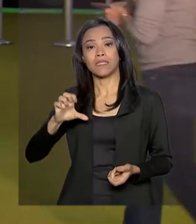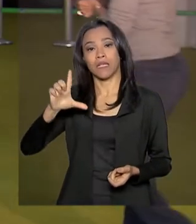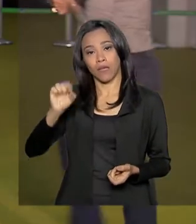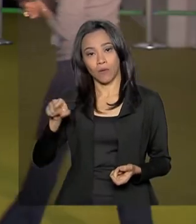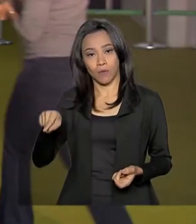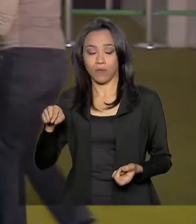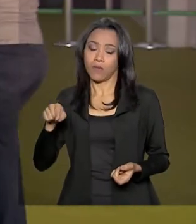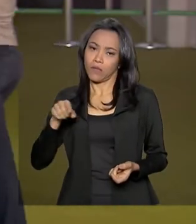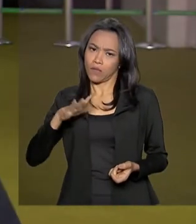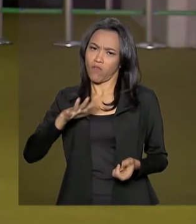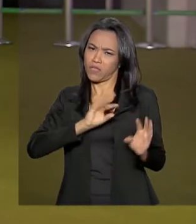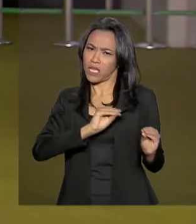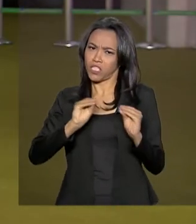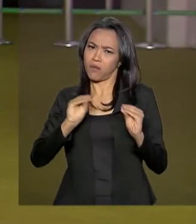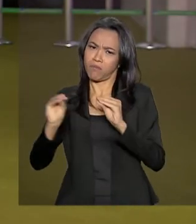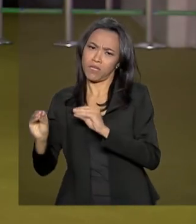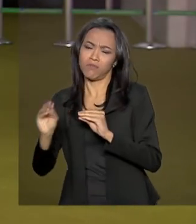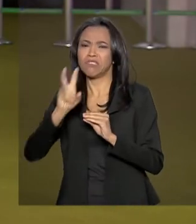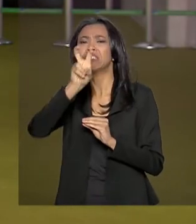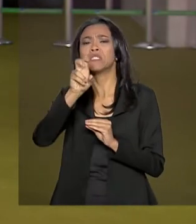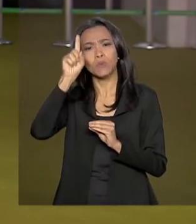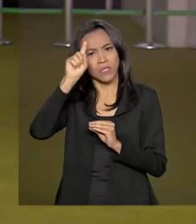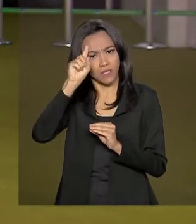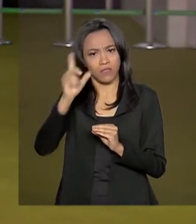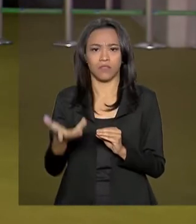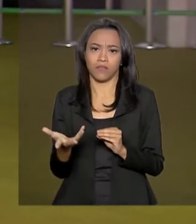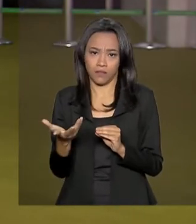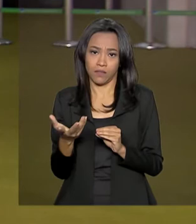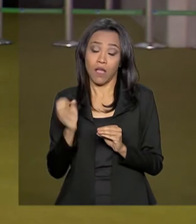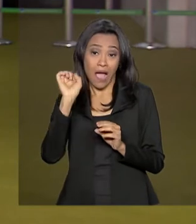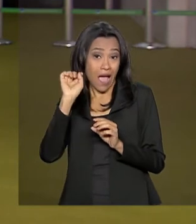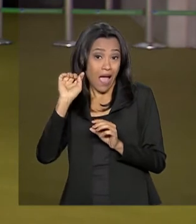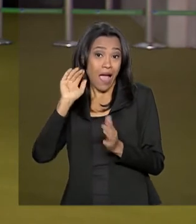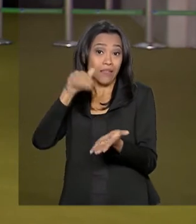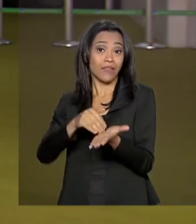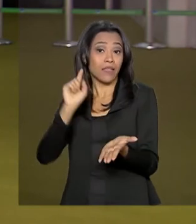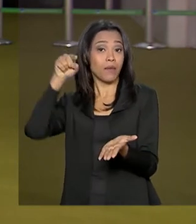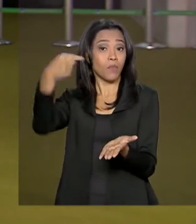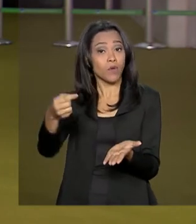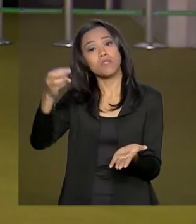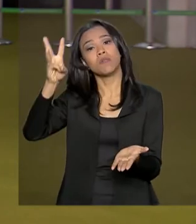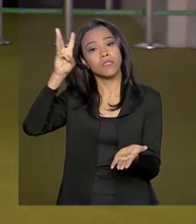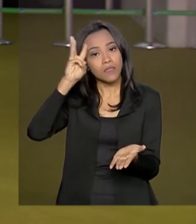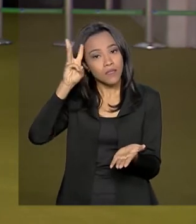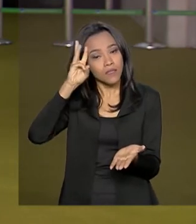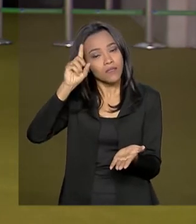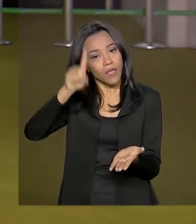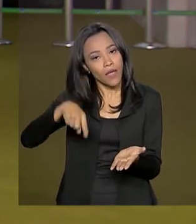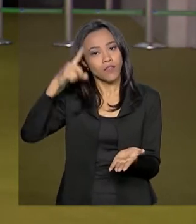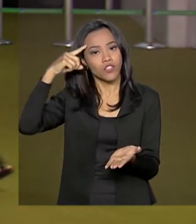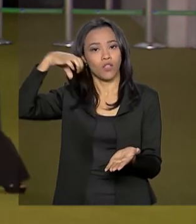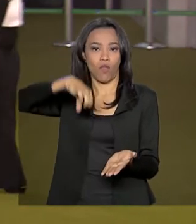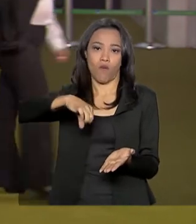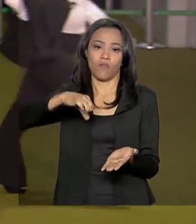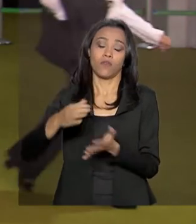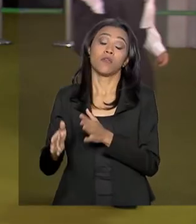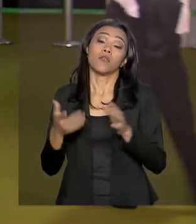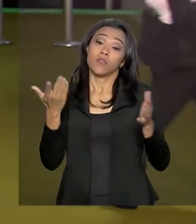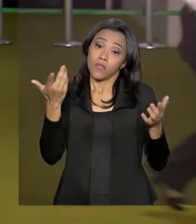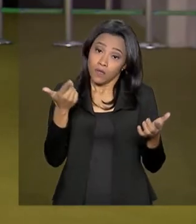adiamento é de no máximo cinco dias ou seja até a próxima terça-feira dia 9 de julho ainda sobre a reforma da previdência